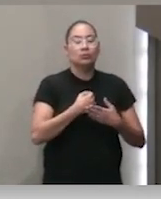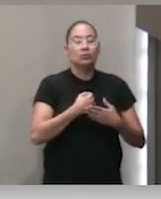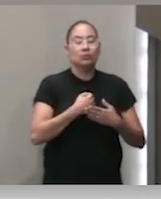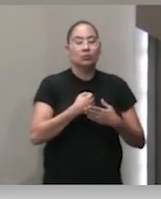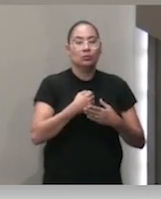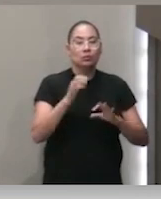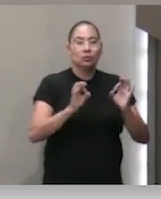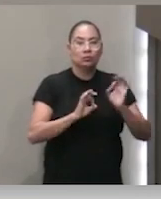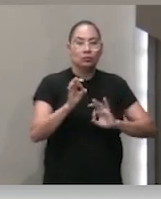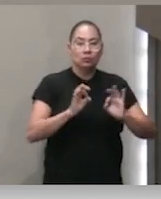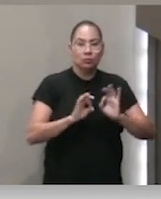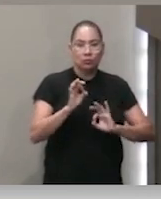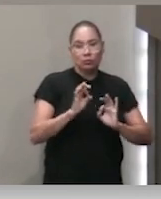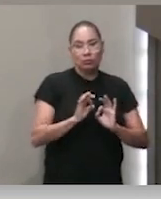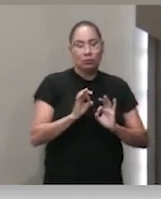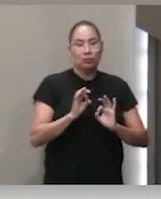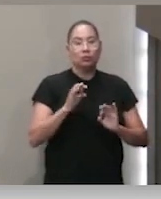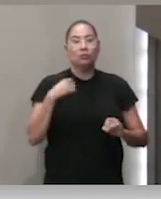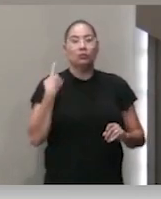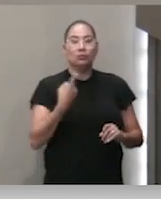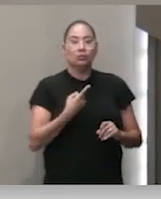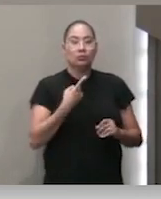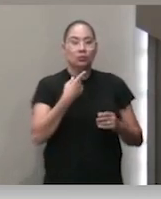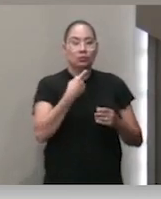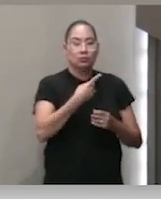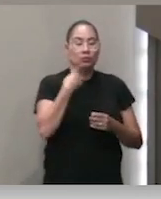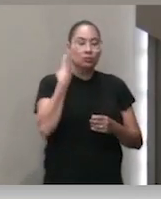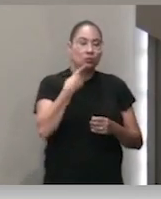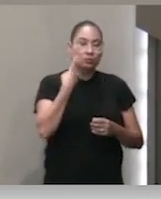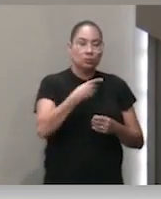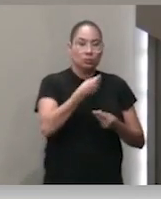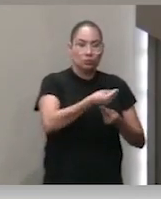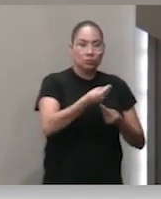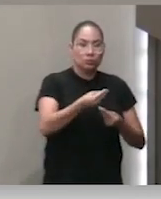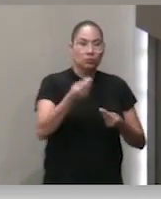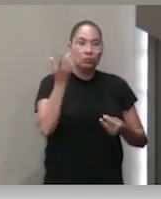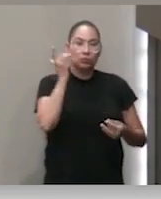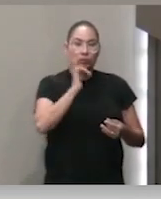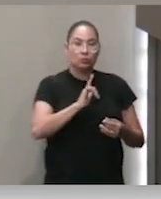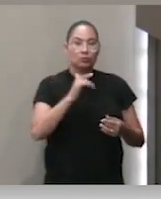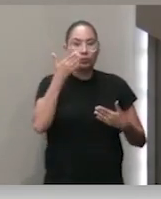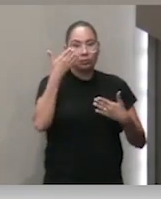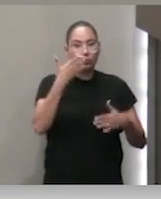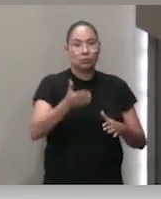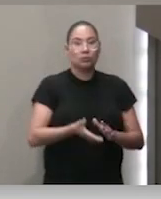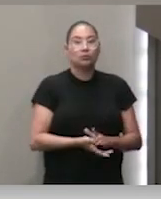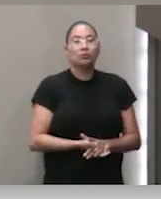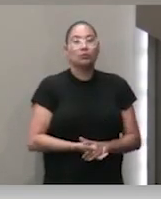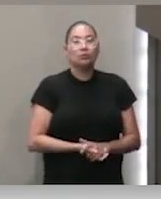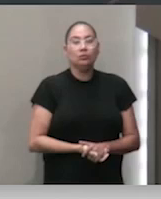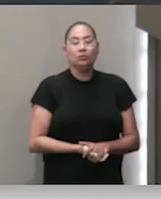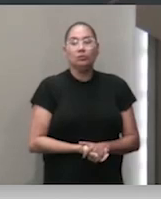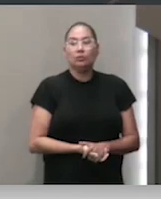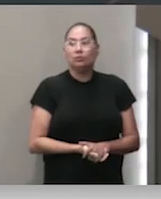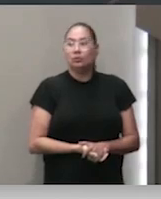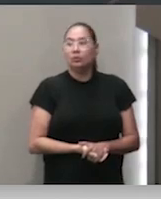securitização. Vamos estar levando isso até todos os deputados que conseguirmos atingir. Muito obrigada.